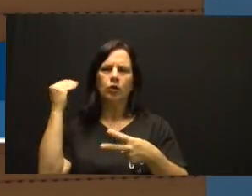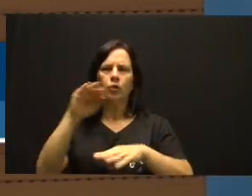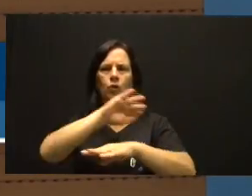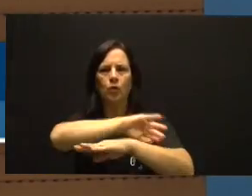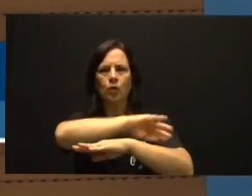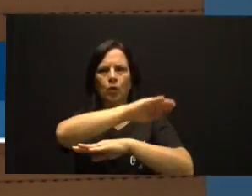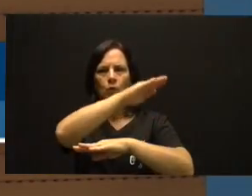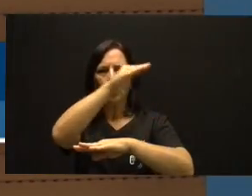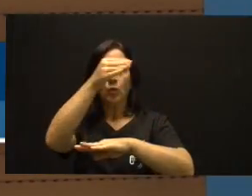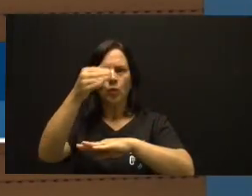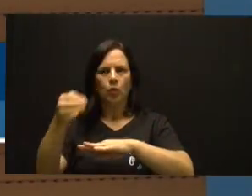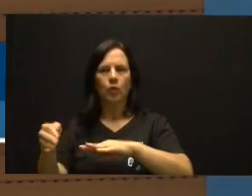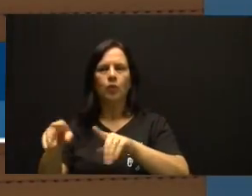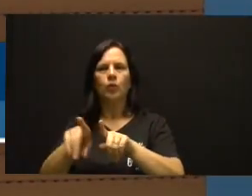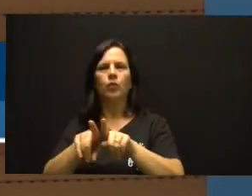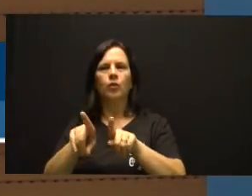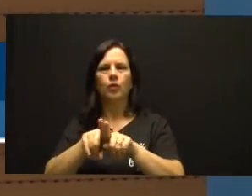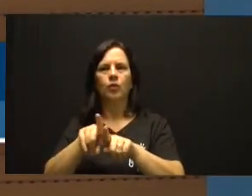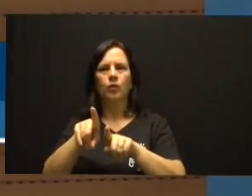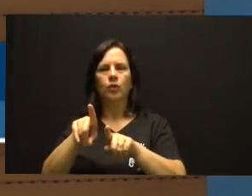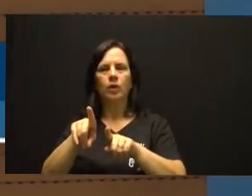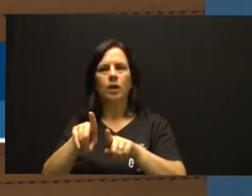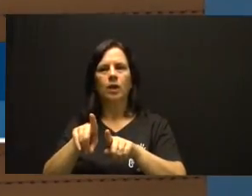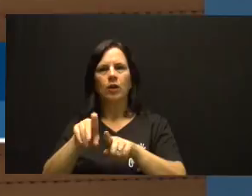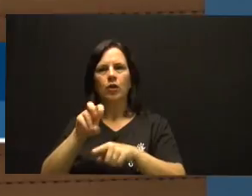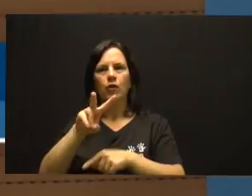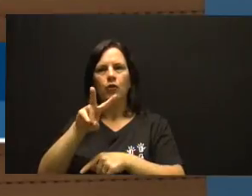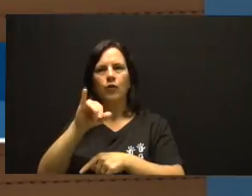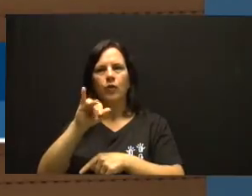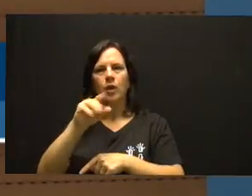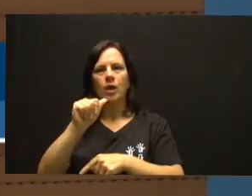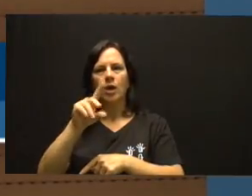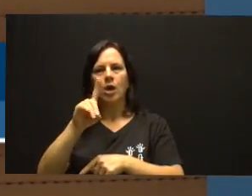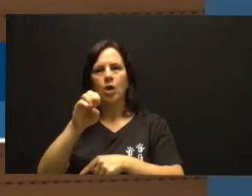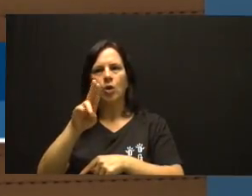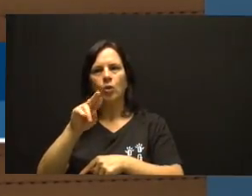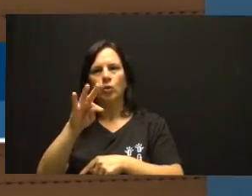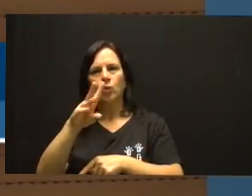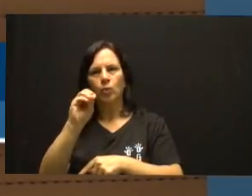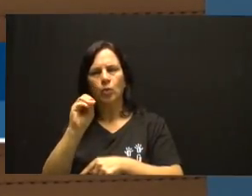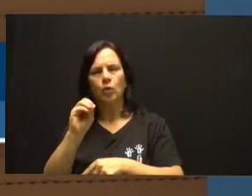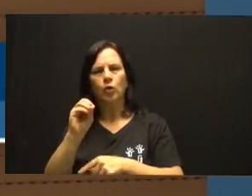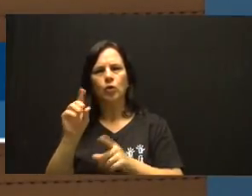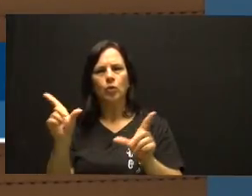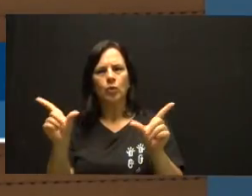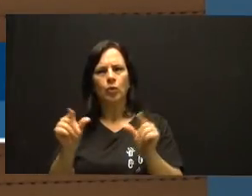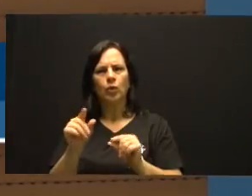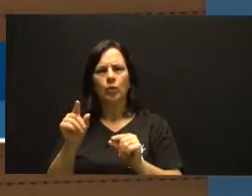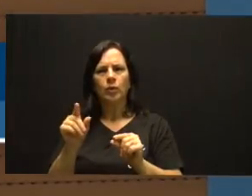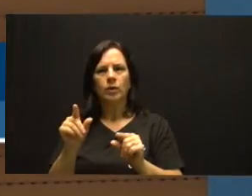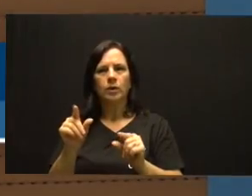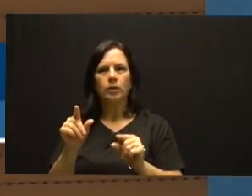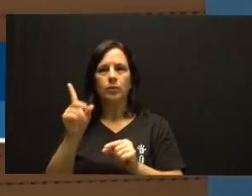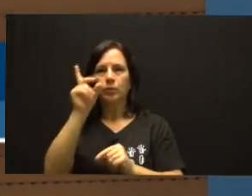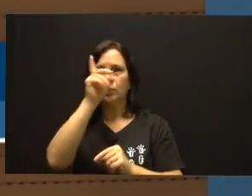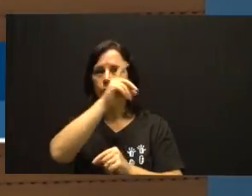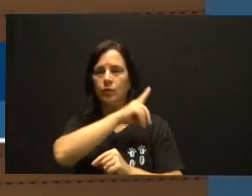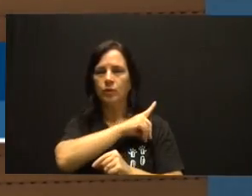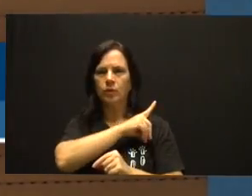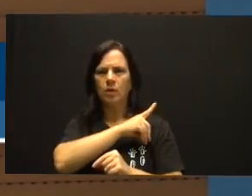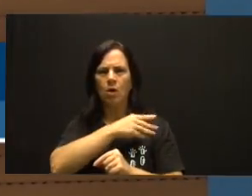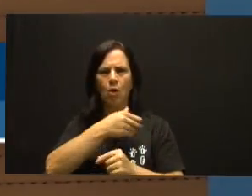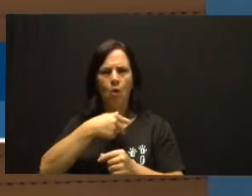melhorar, né, para todo o município de Cubatão. Só que hoje, você passa em frente à Vila dos Pescadores e é só